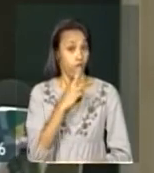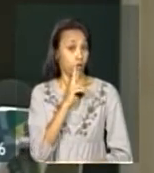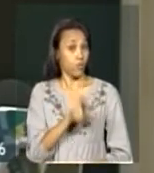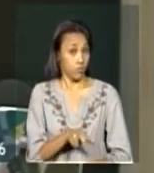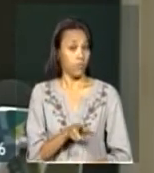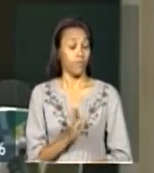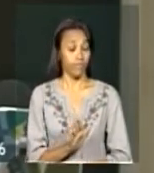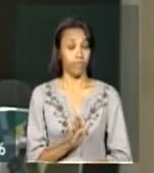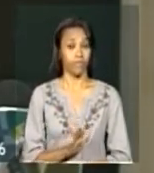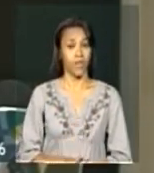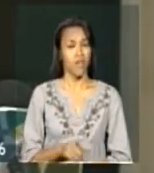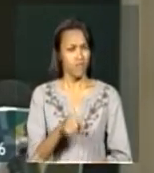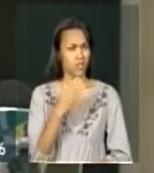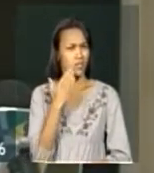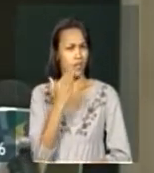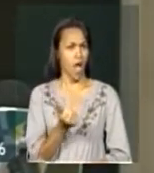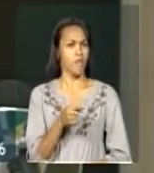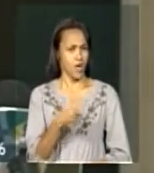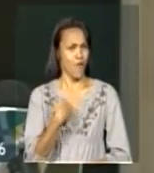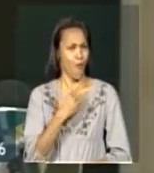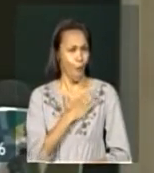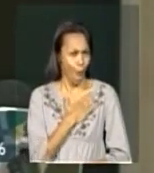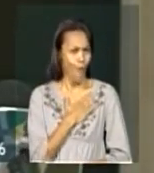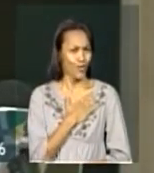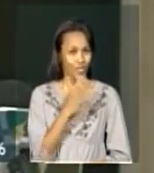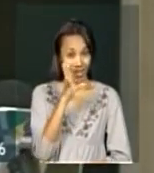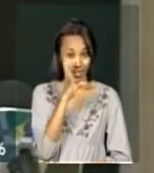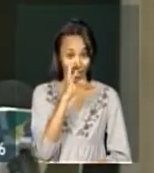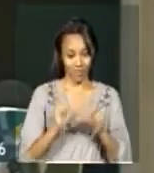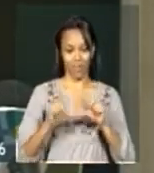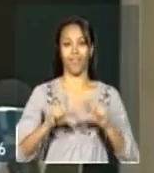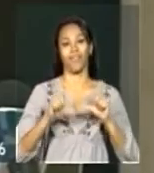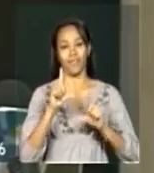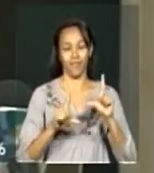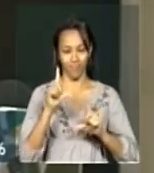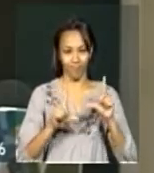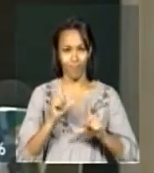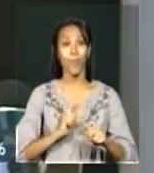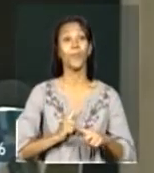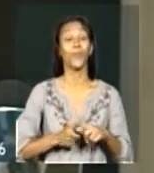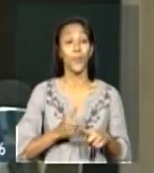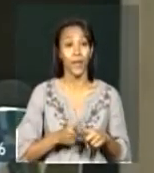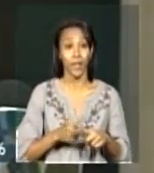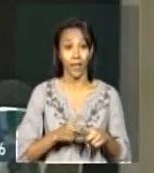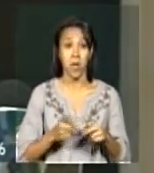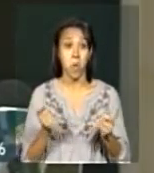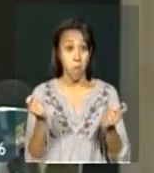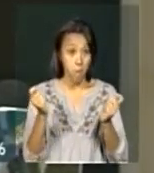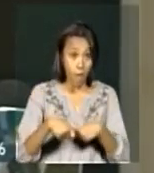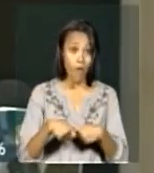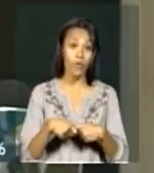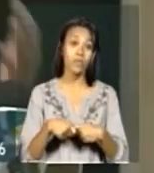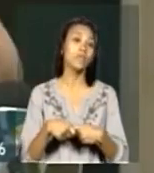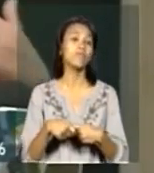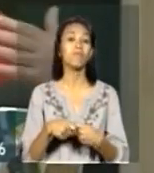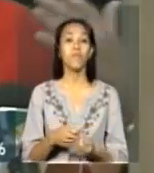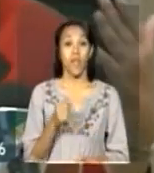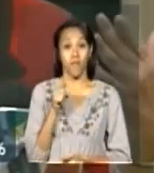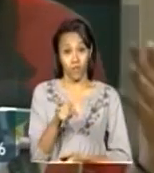uma coisa. Você sabe que eu gosto muito de assistir pela televisão, né? Porque pode saber,